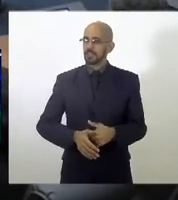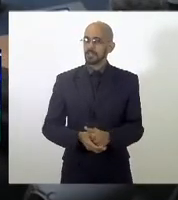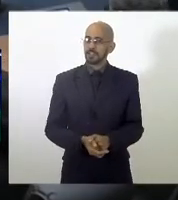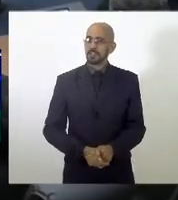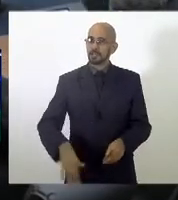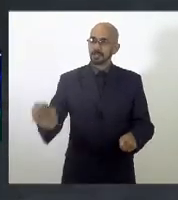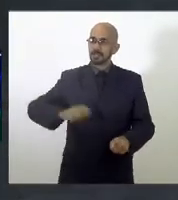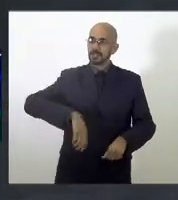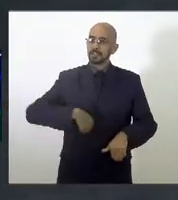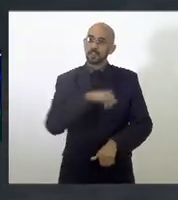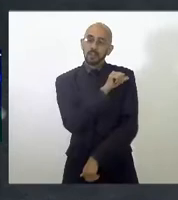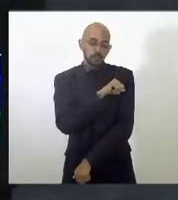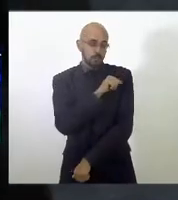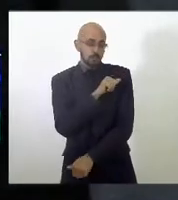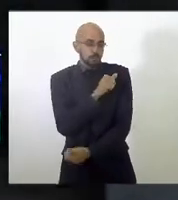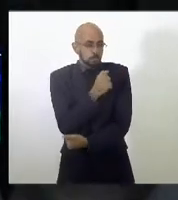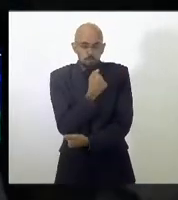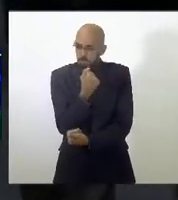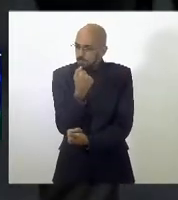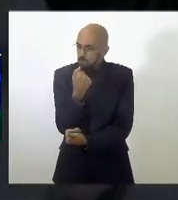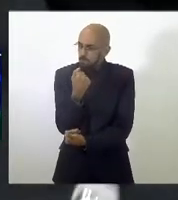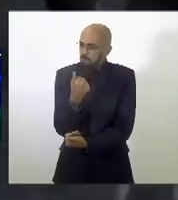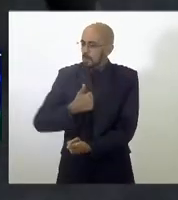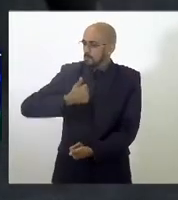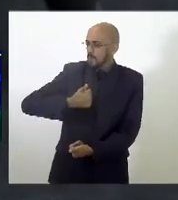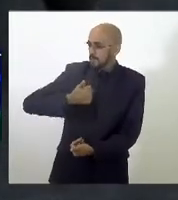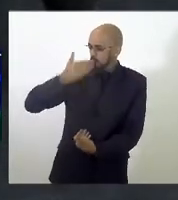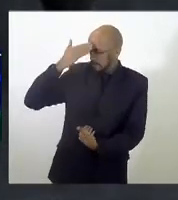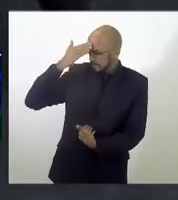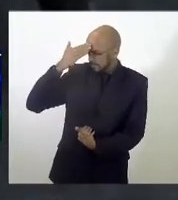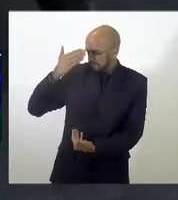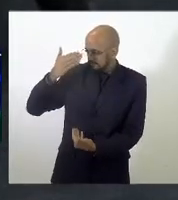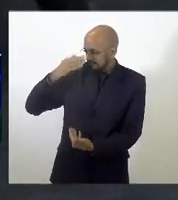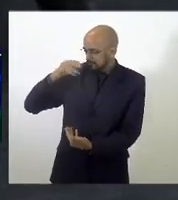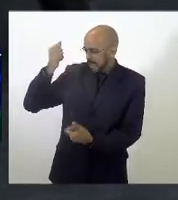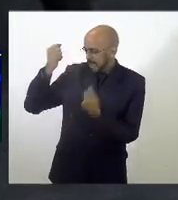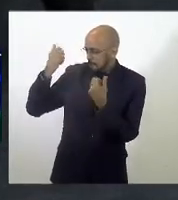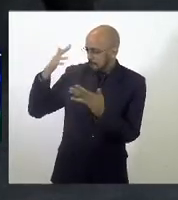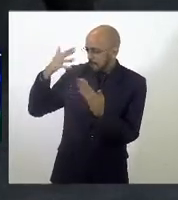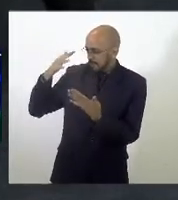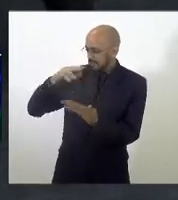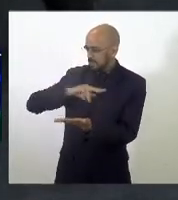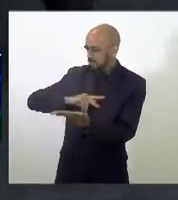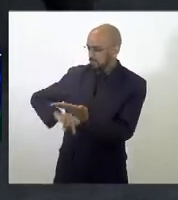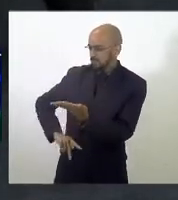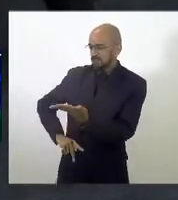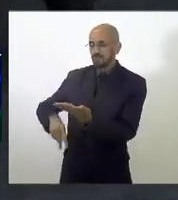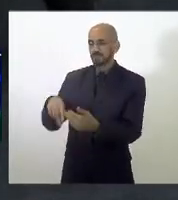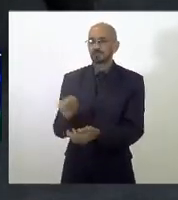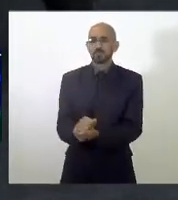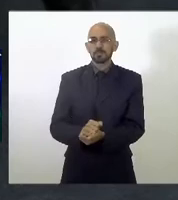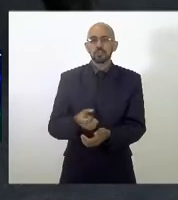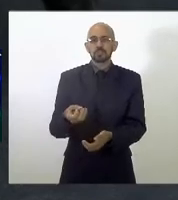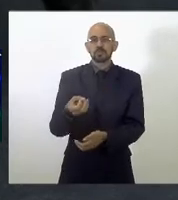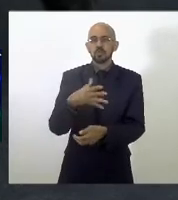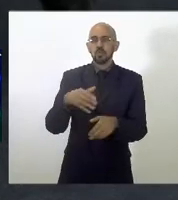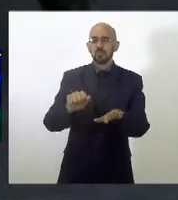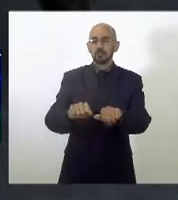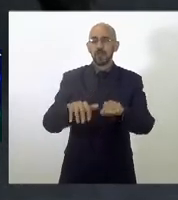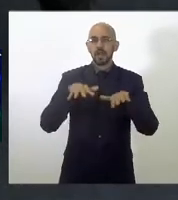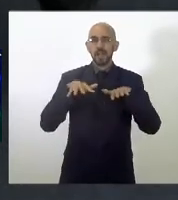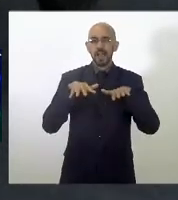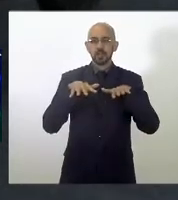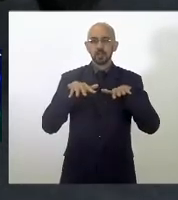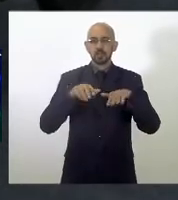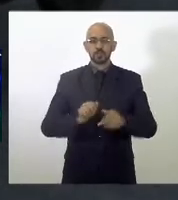Presidente, primeiro, parabenizar Vossa Excelência por esse novo plenário,